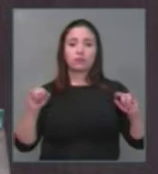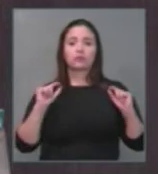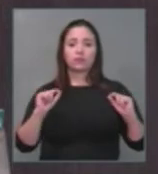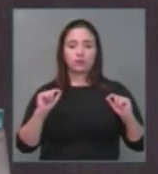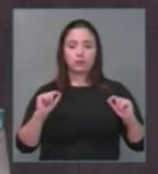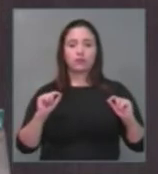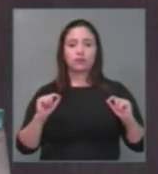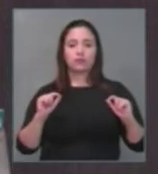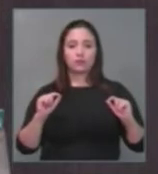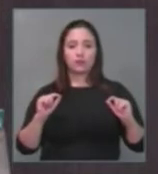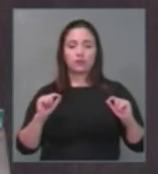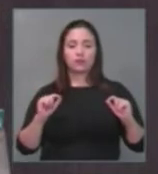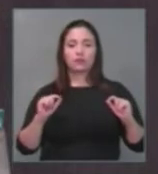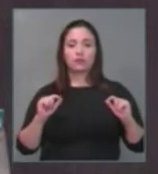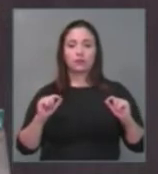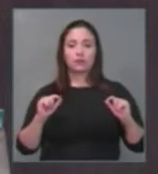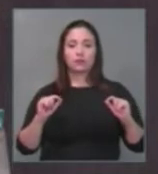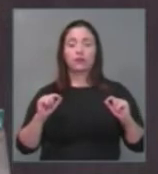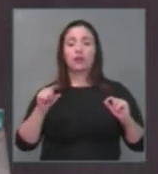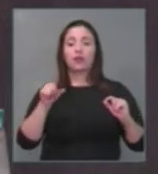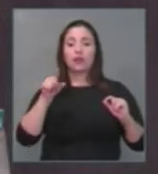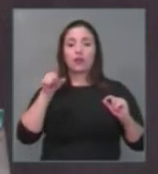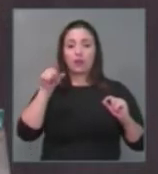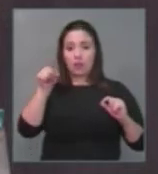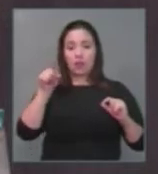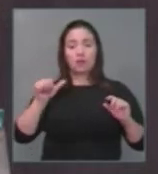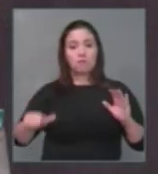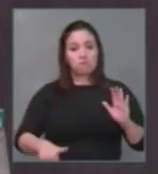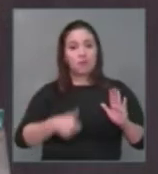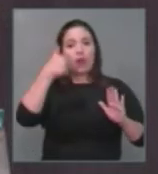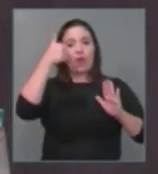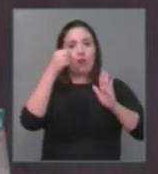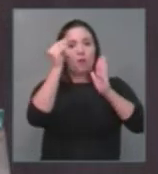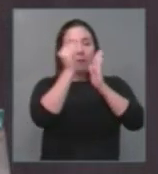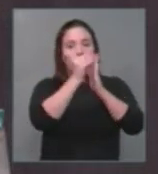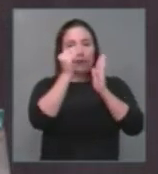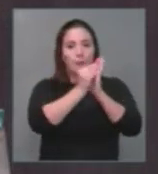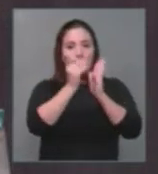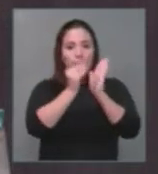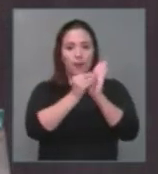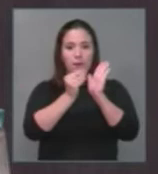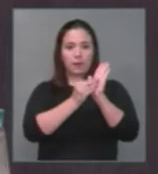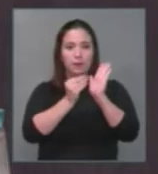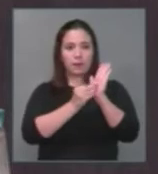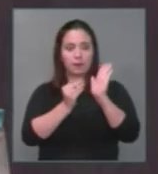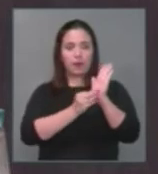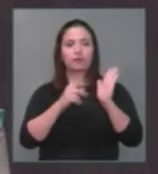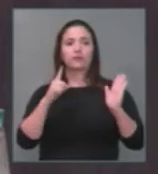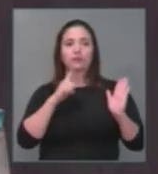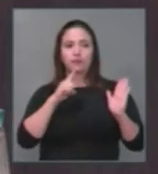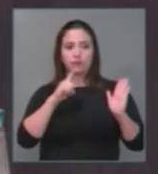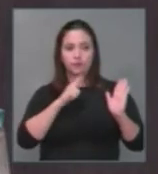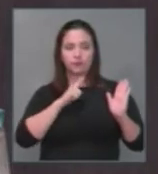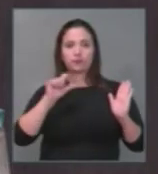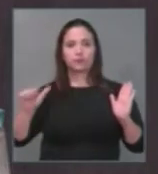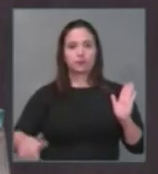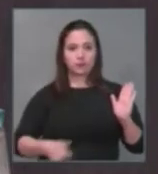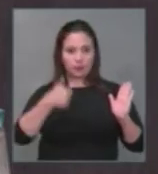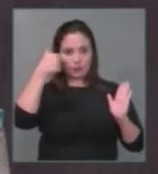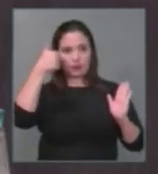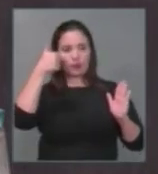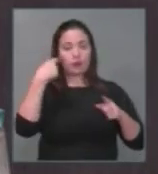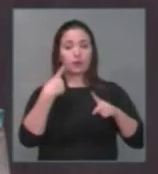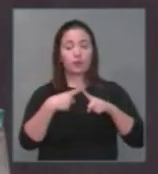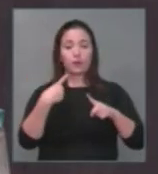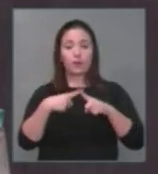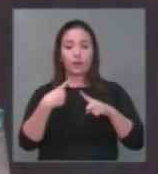a capacidade de governança do programa. Veja, melhorou a capacidade de governança porque ele